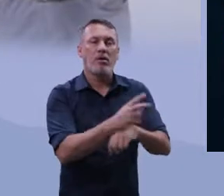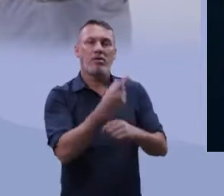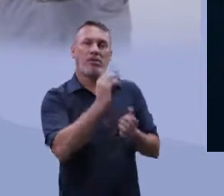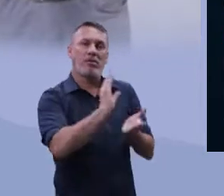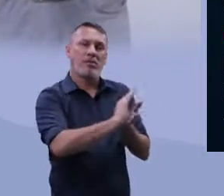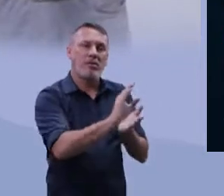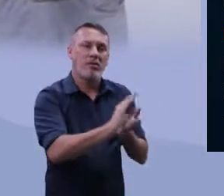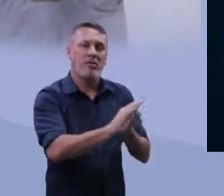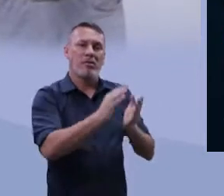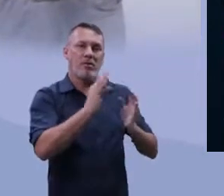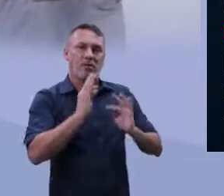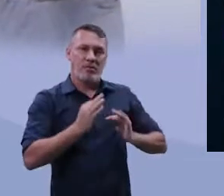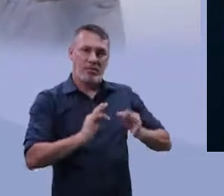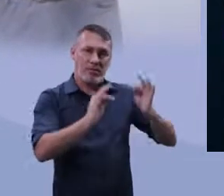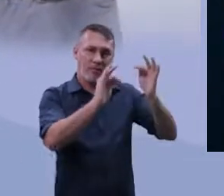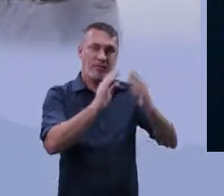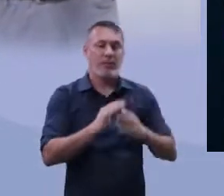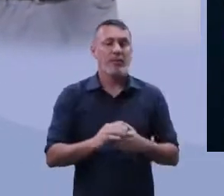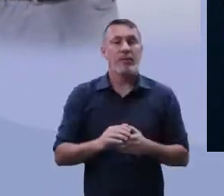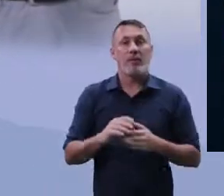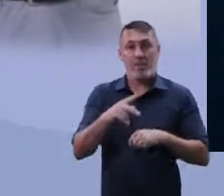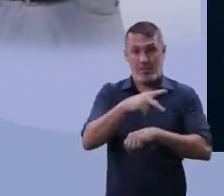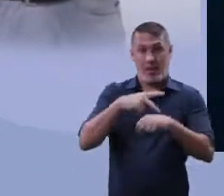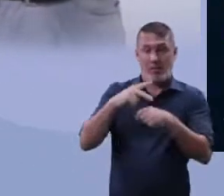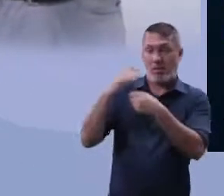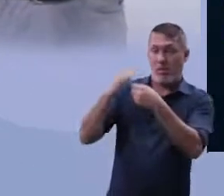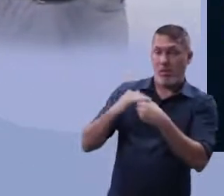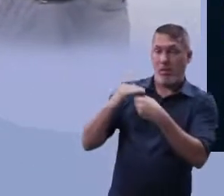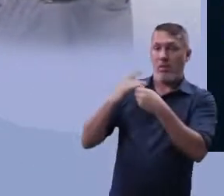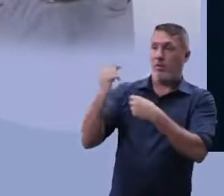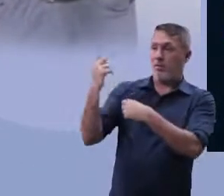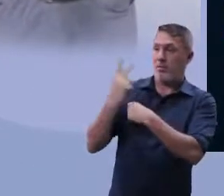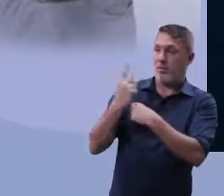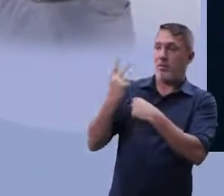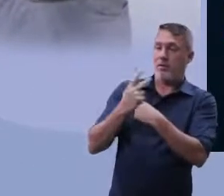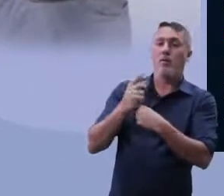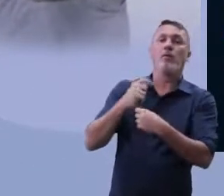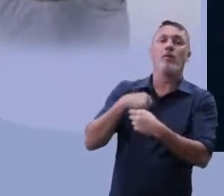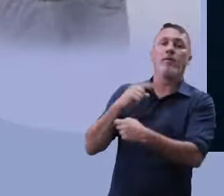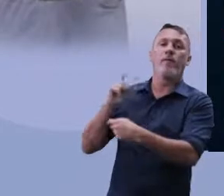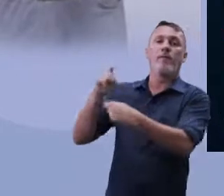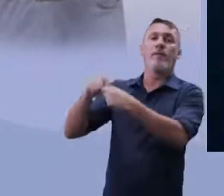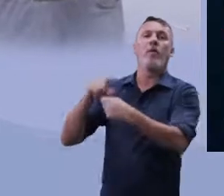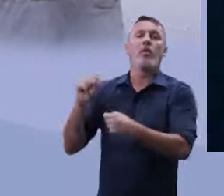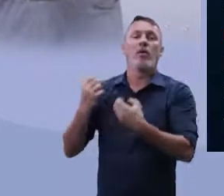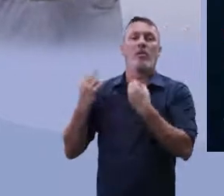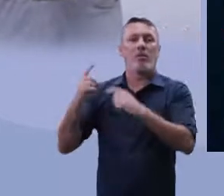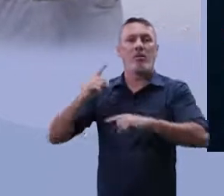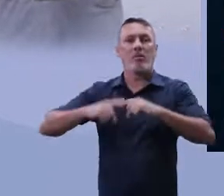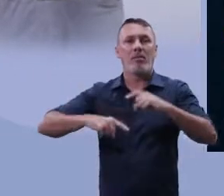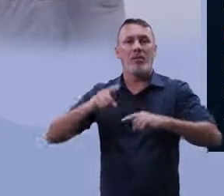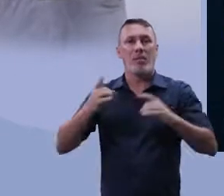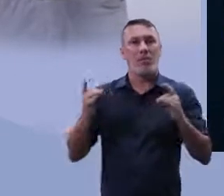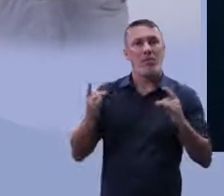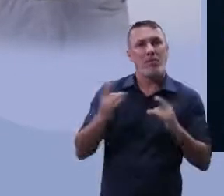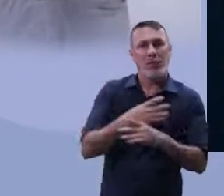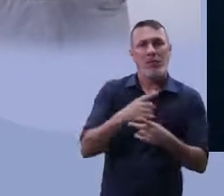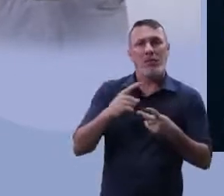países antes colônia, né, devolvem para os países ricos e industrializados produtos